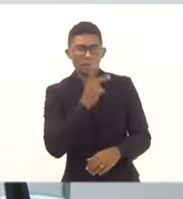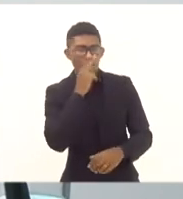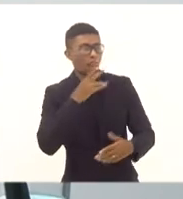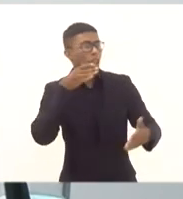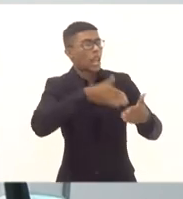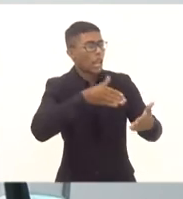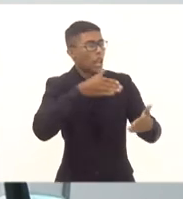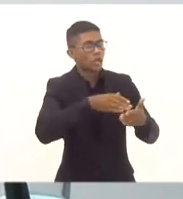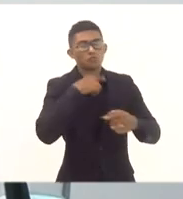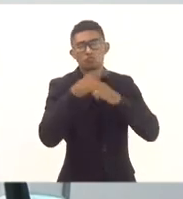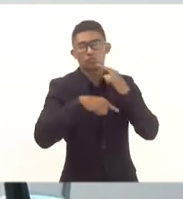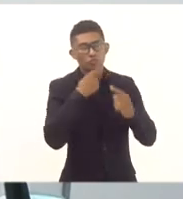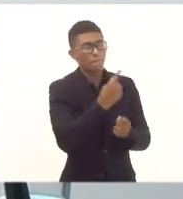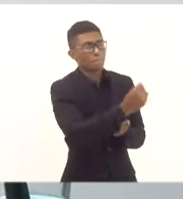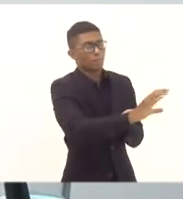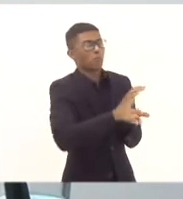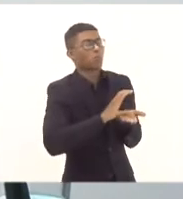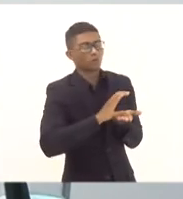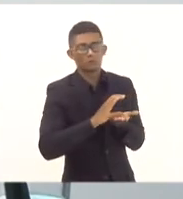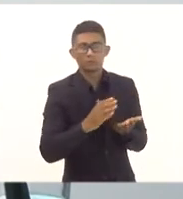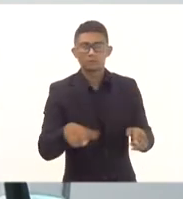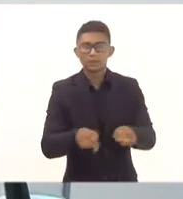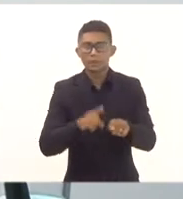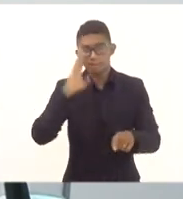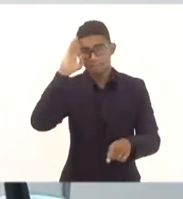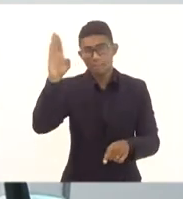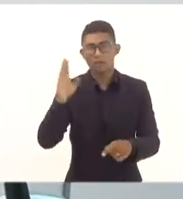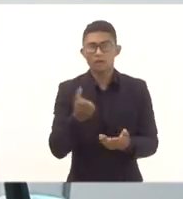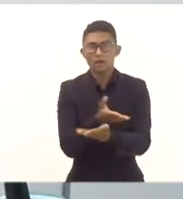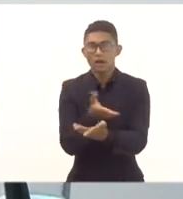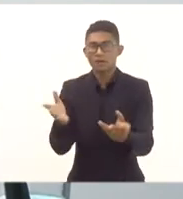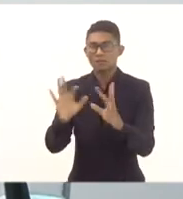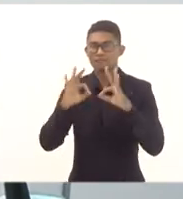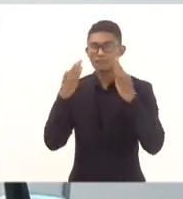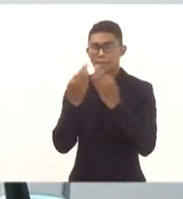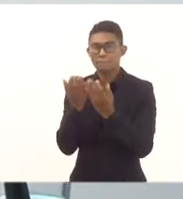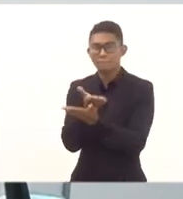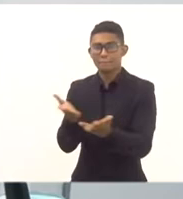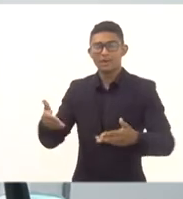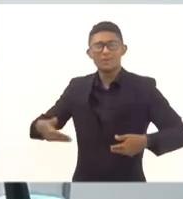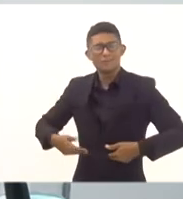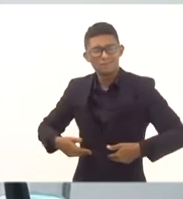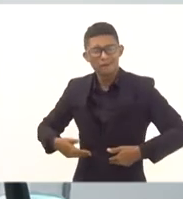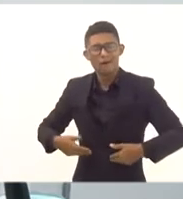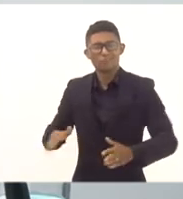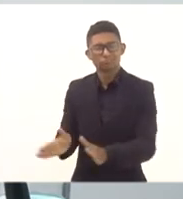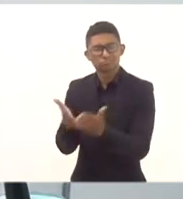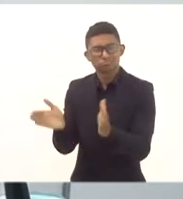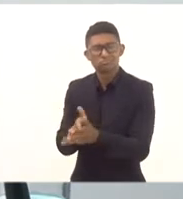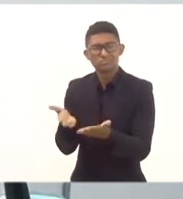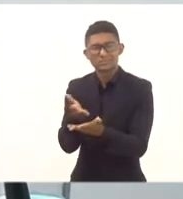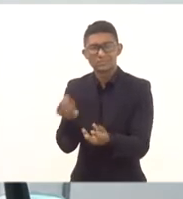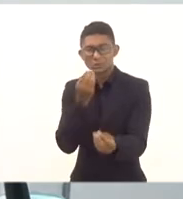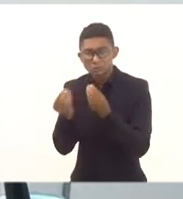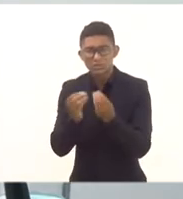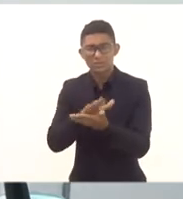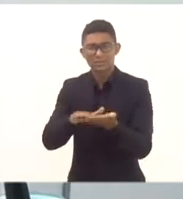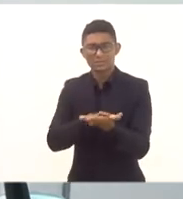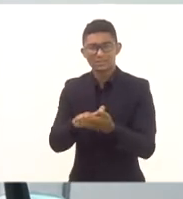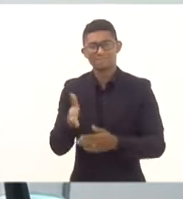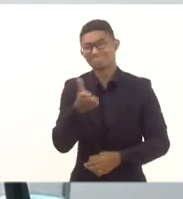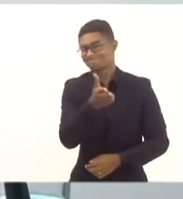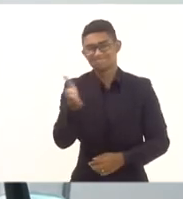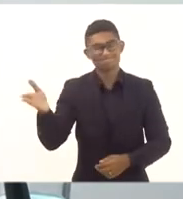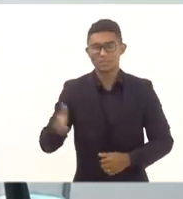Quando essas famílias estão passando fome quando estão aí desalentados